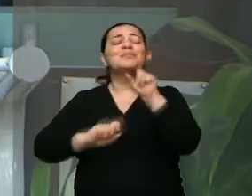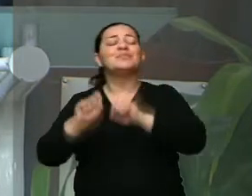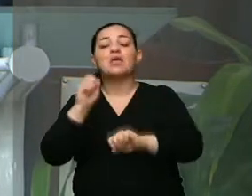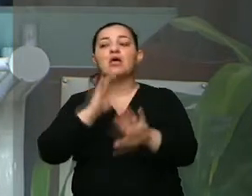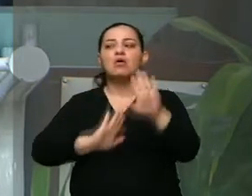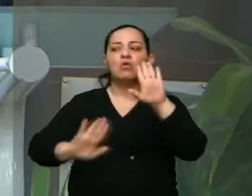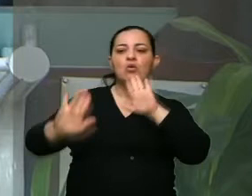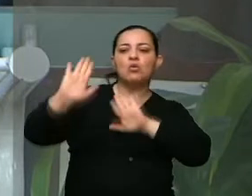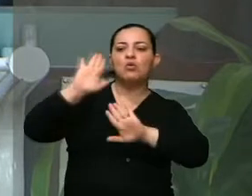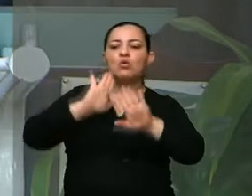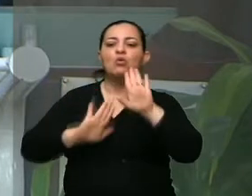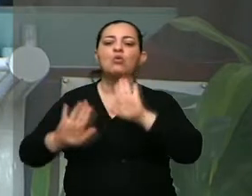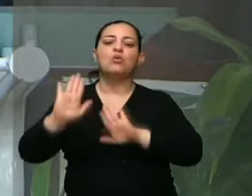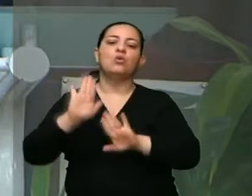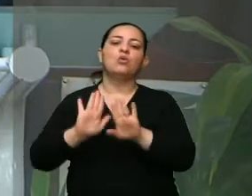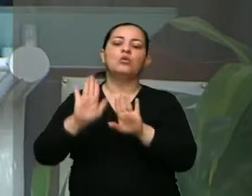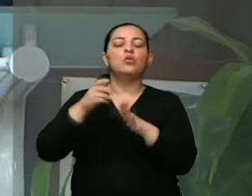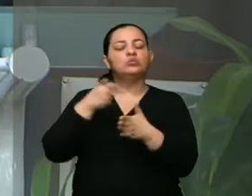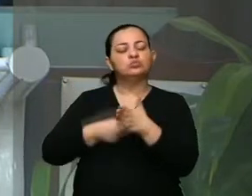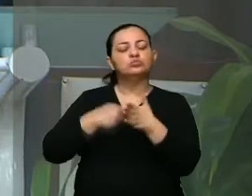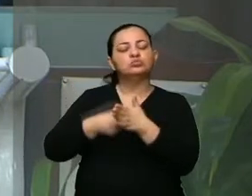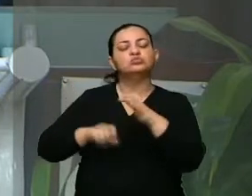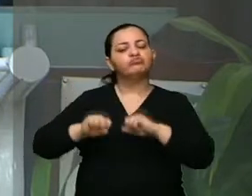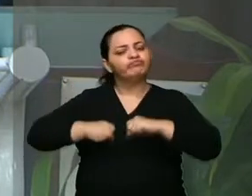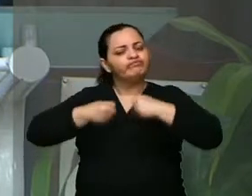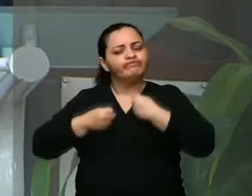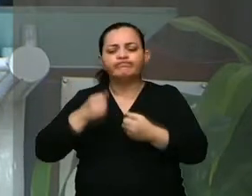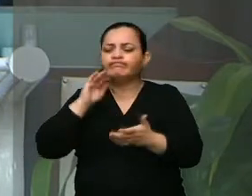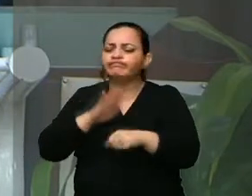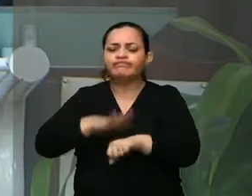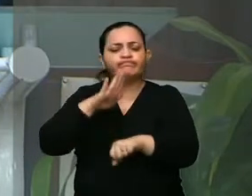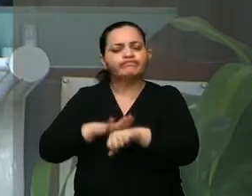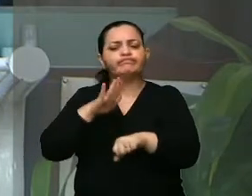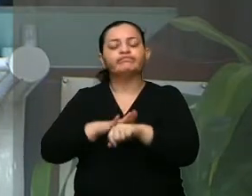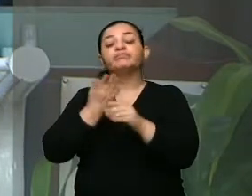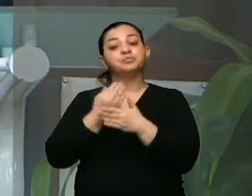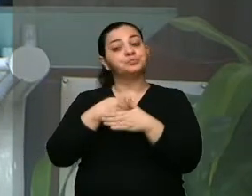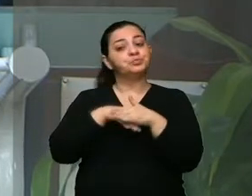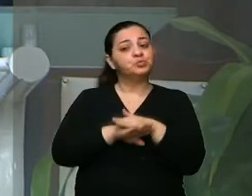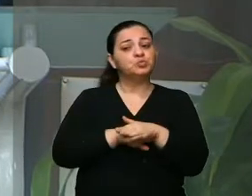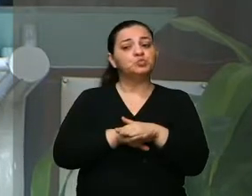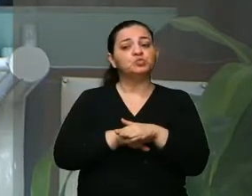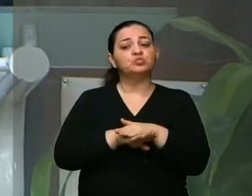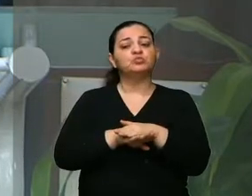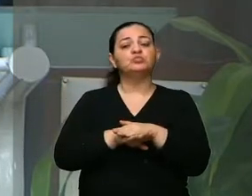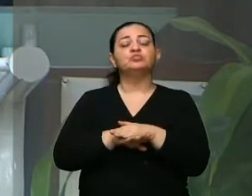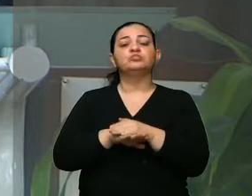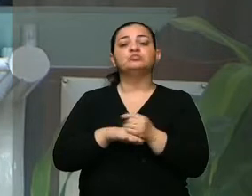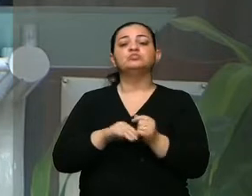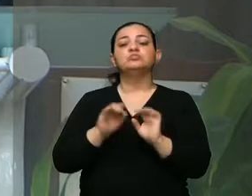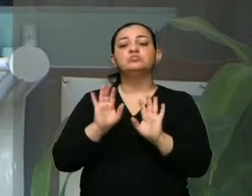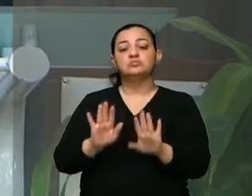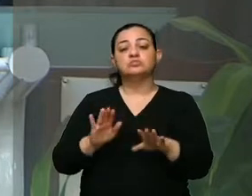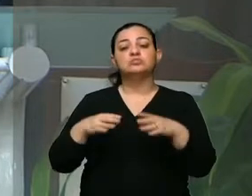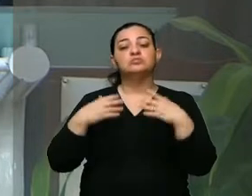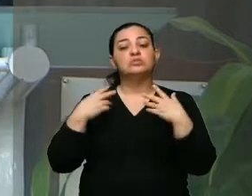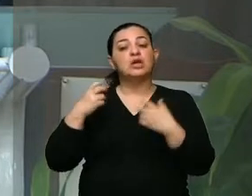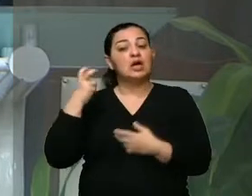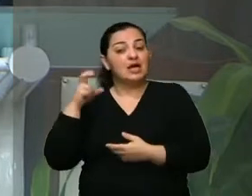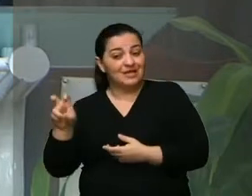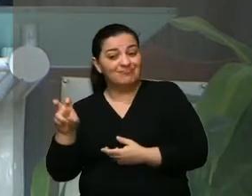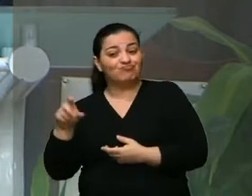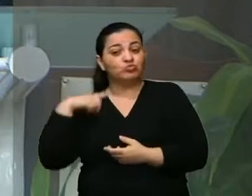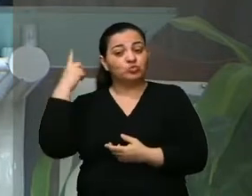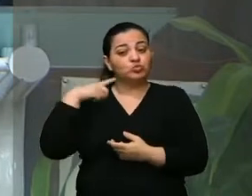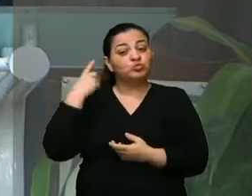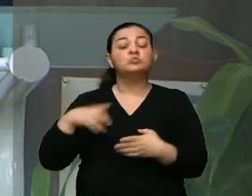que elas buscavam mais para ter de reserva as cinco loucas tinham